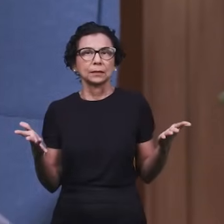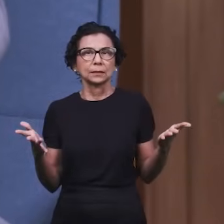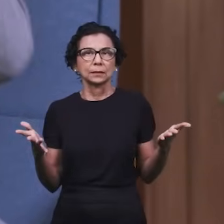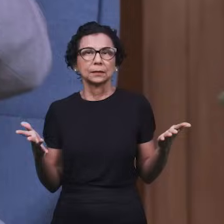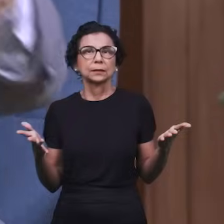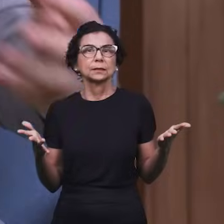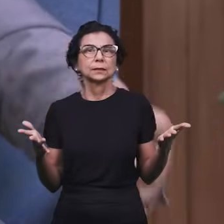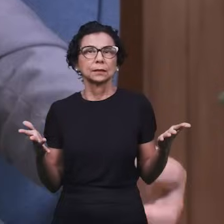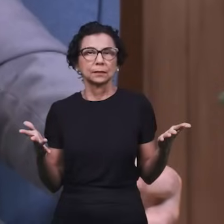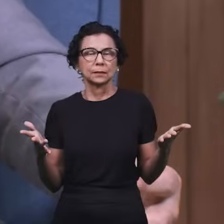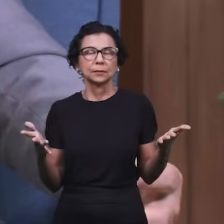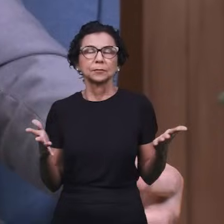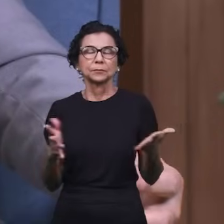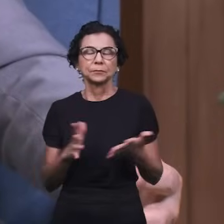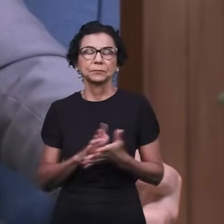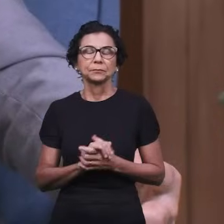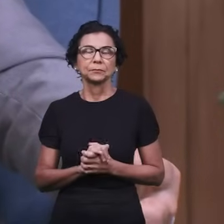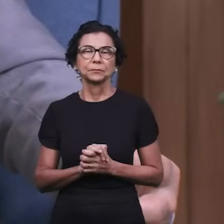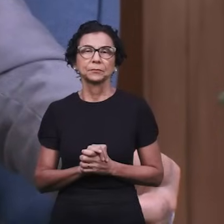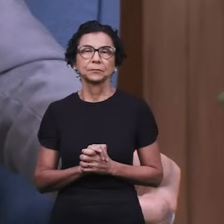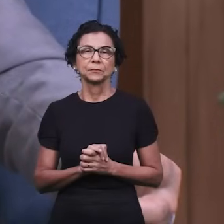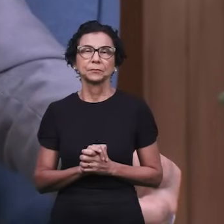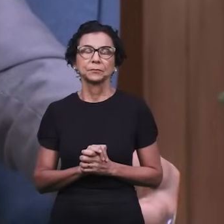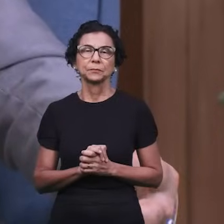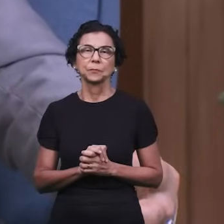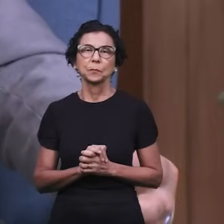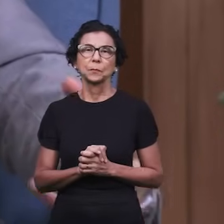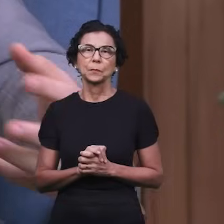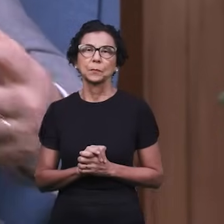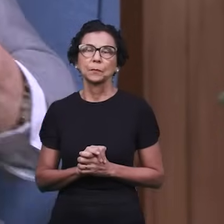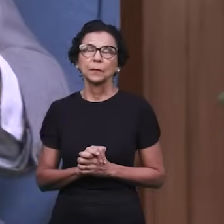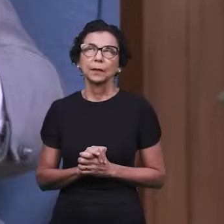todas as características contidas no livro de Cantares